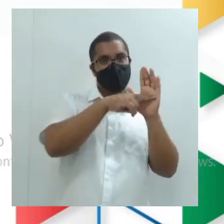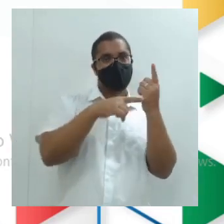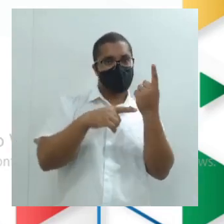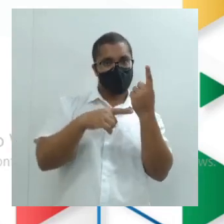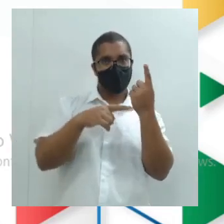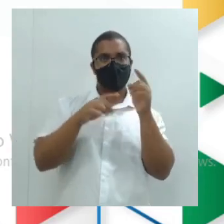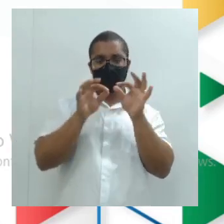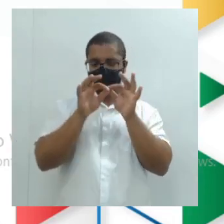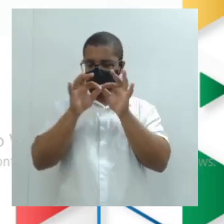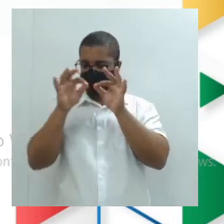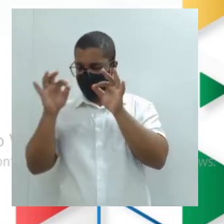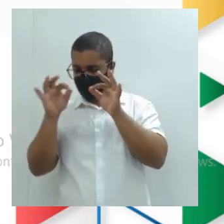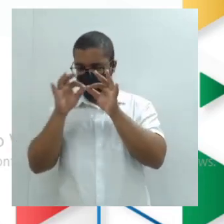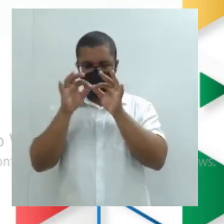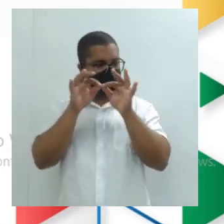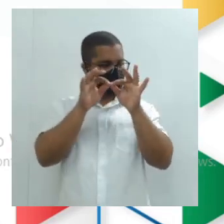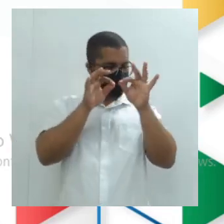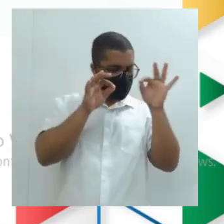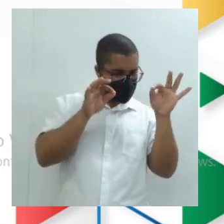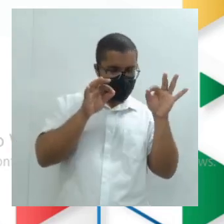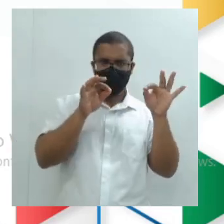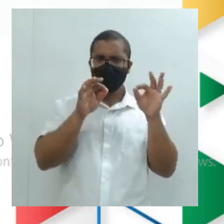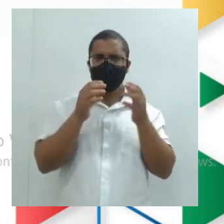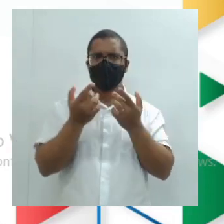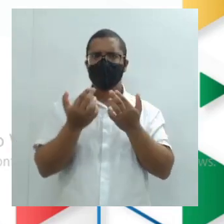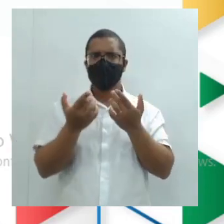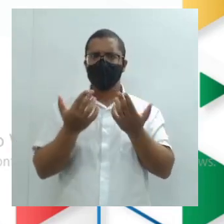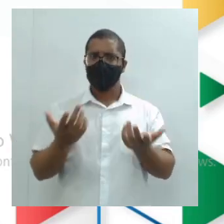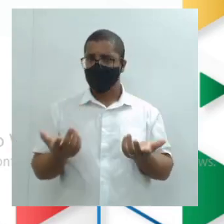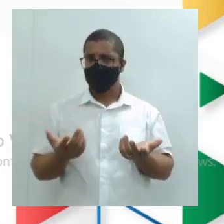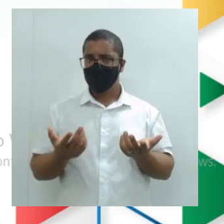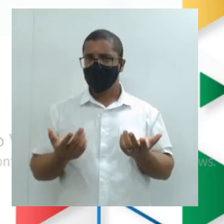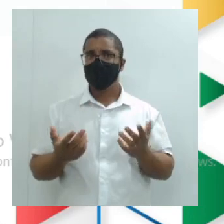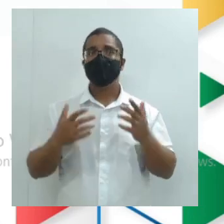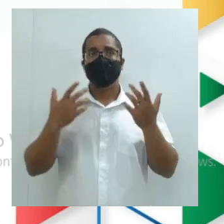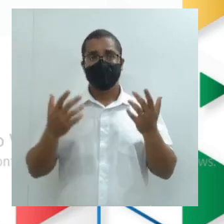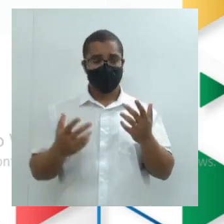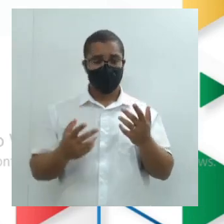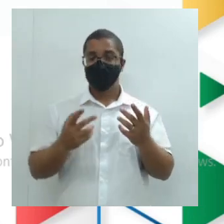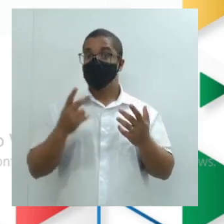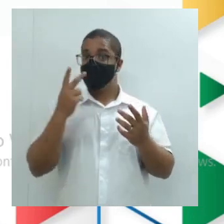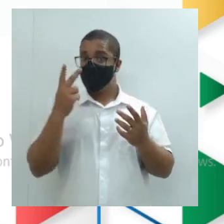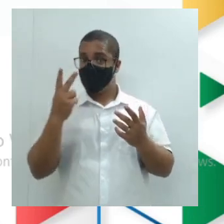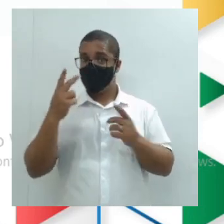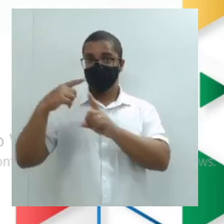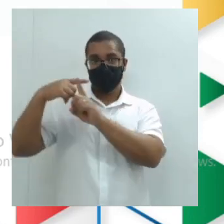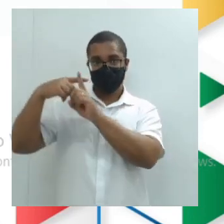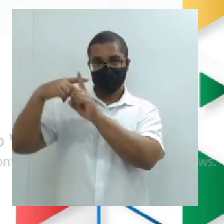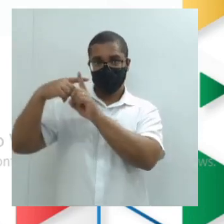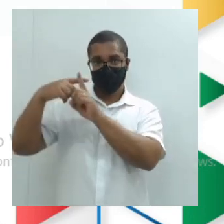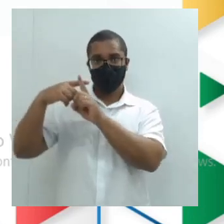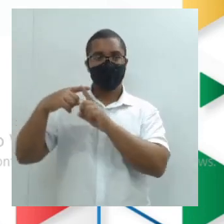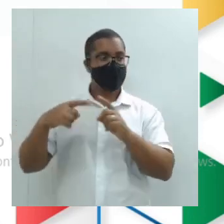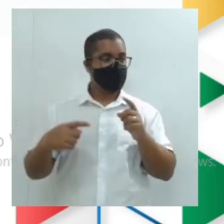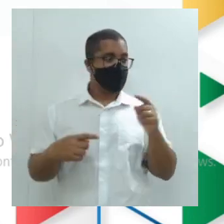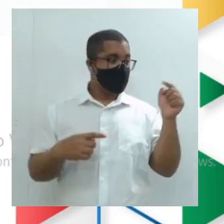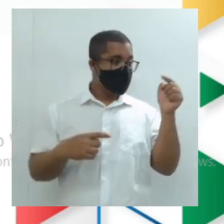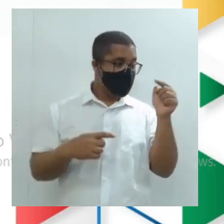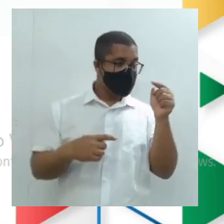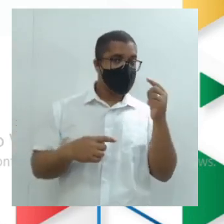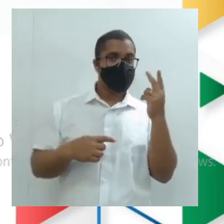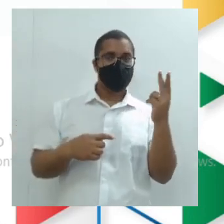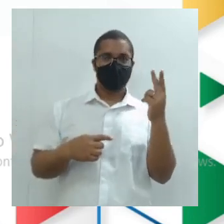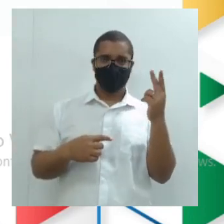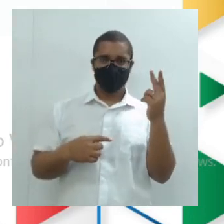a mesma, tá? A gente usa a mesma escala para cada um. Então, o 2 positivo tem um 2 negativo na